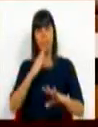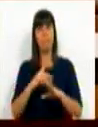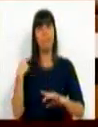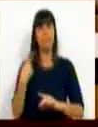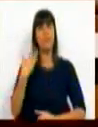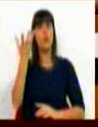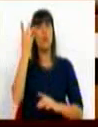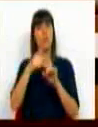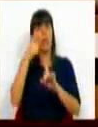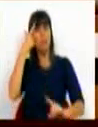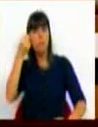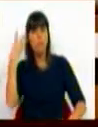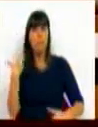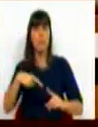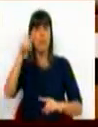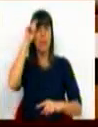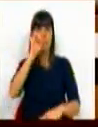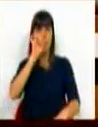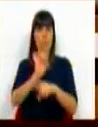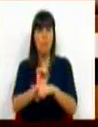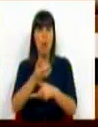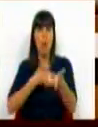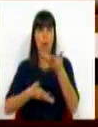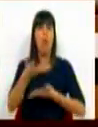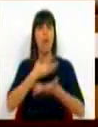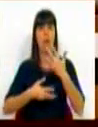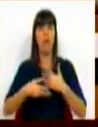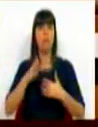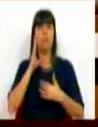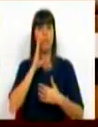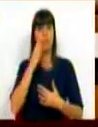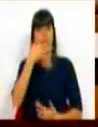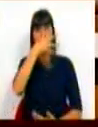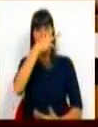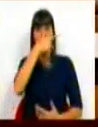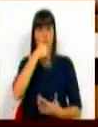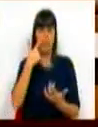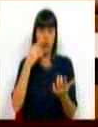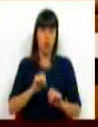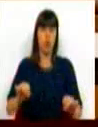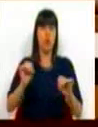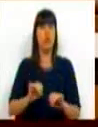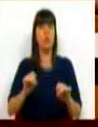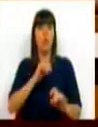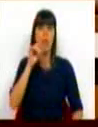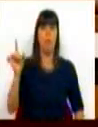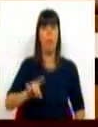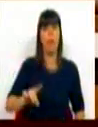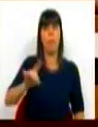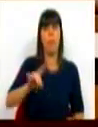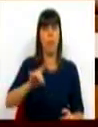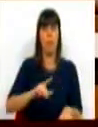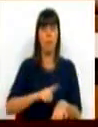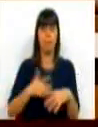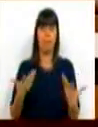numa cultura de tolerância e de respeito mútuo que temos visto pregar, infelizmente, de forma frequente